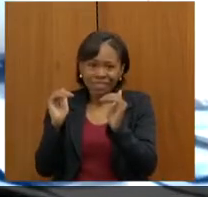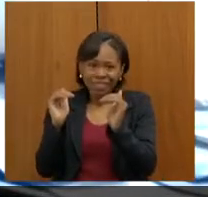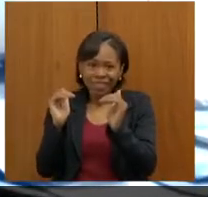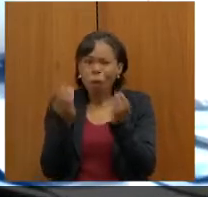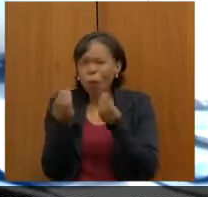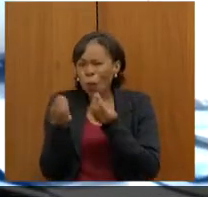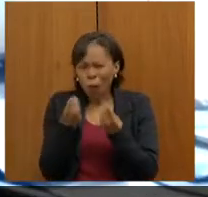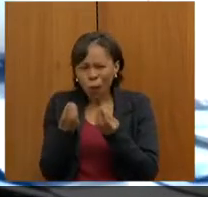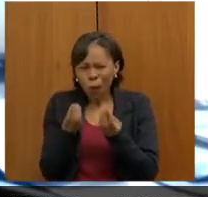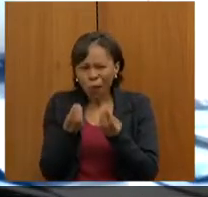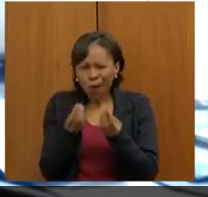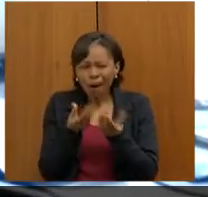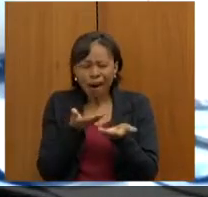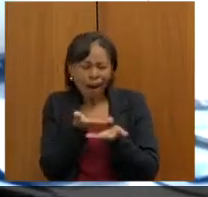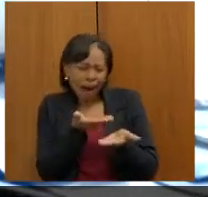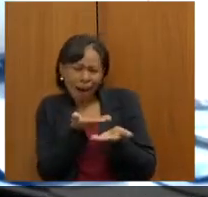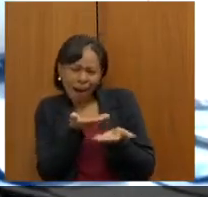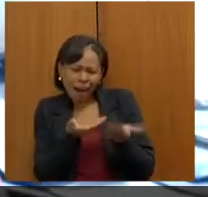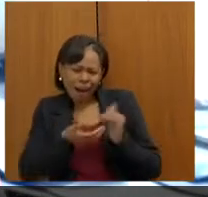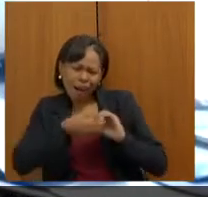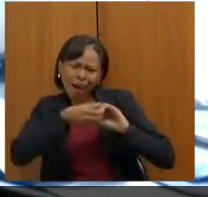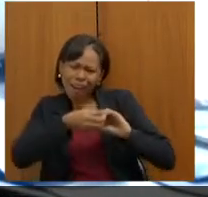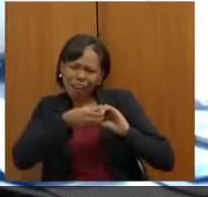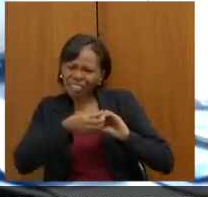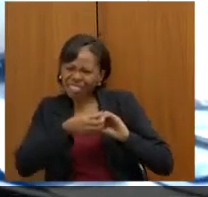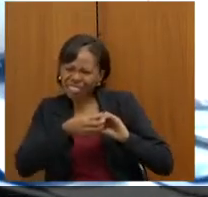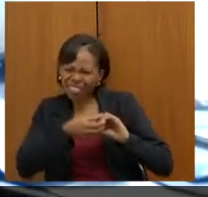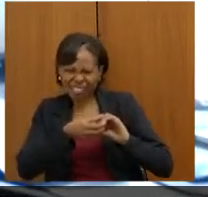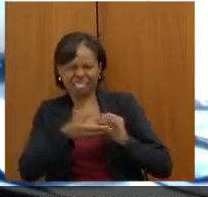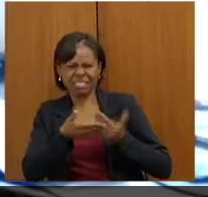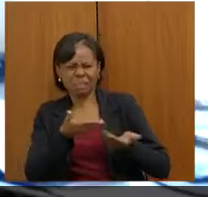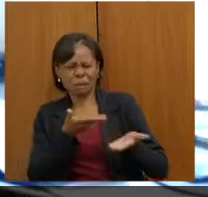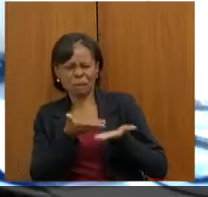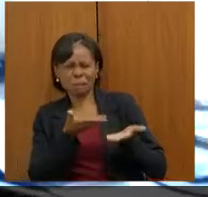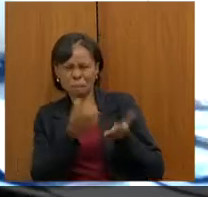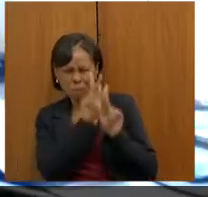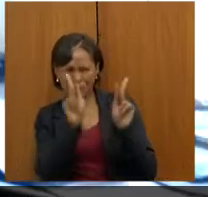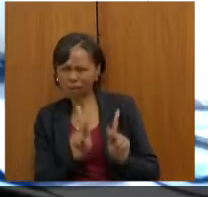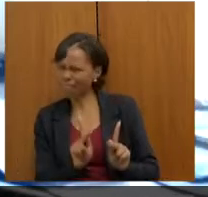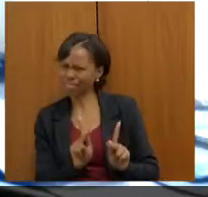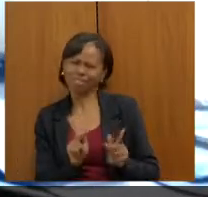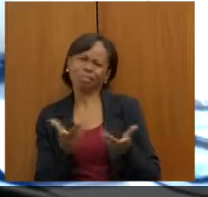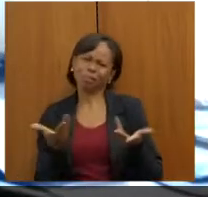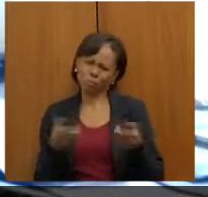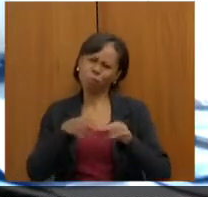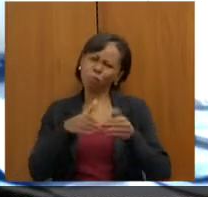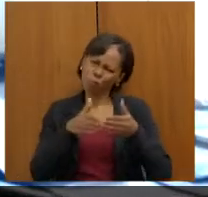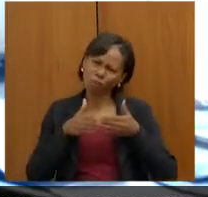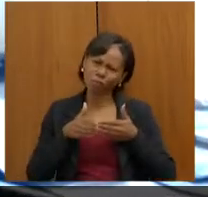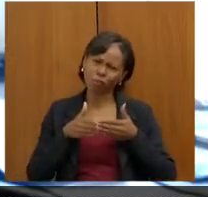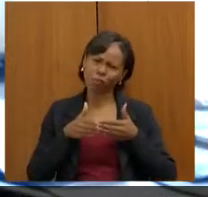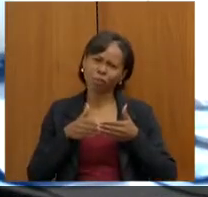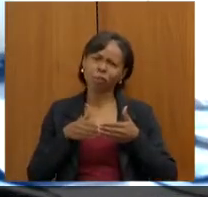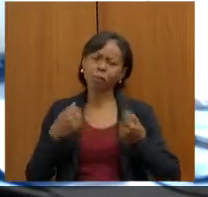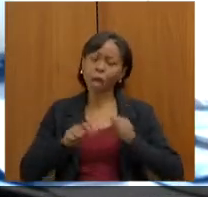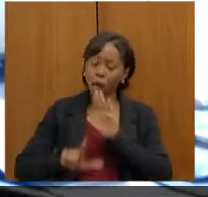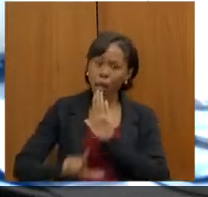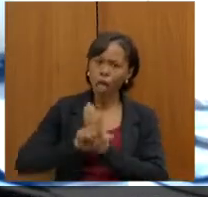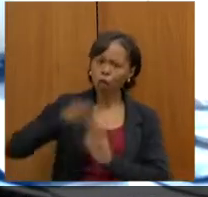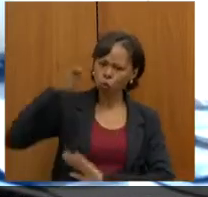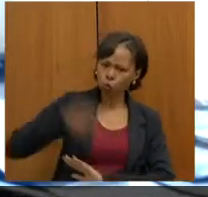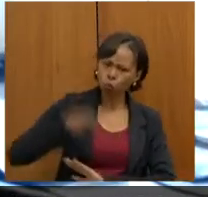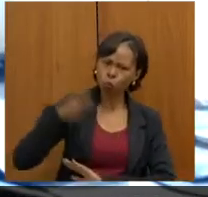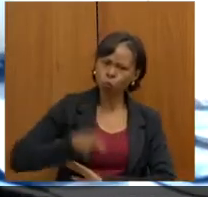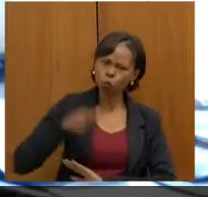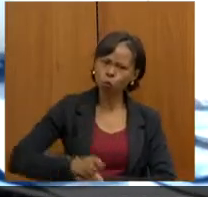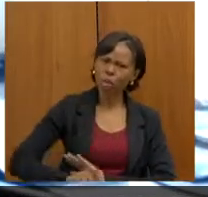mediação conversinha de base eu gostaria que a lei você ainda mais dura tem direito a nada e